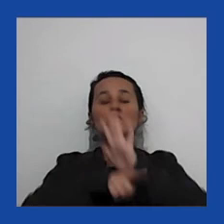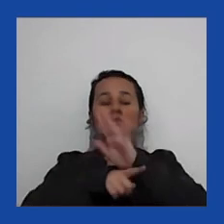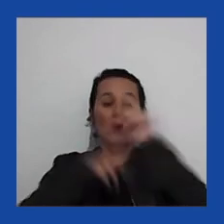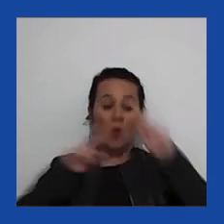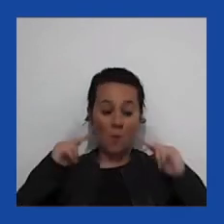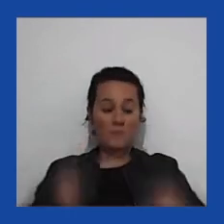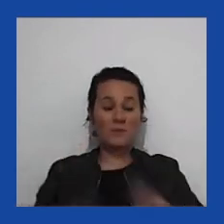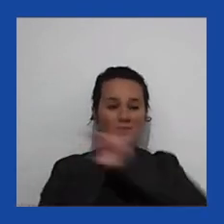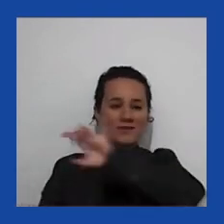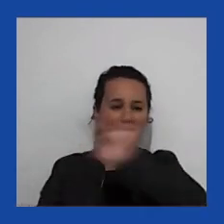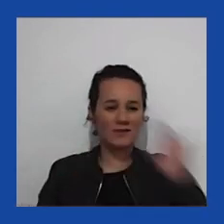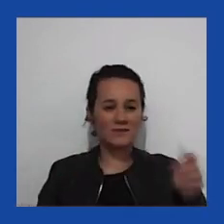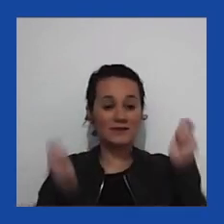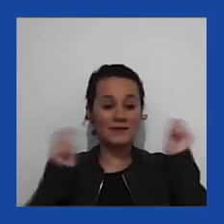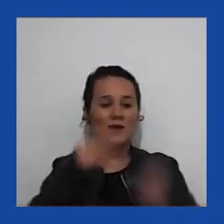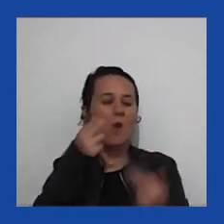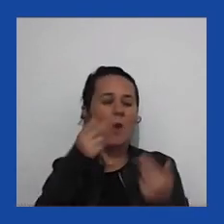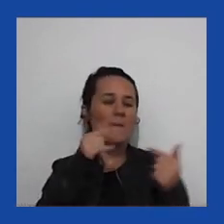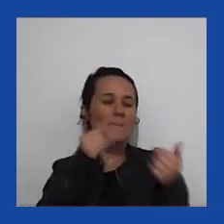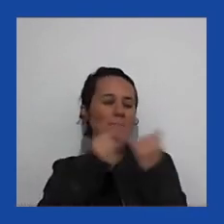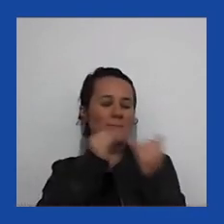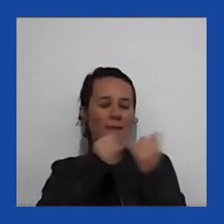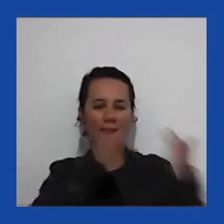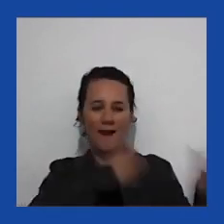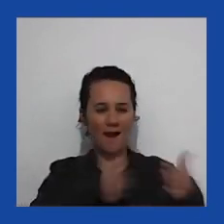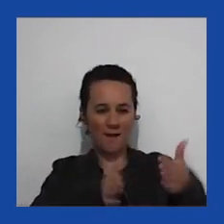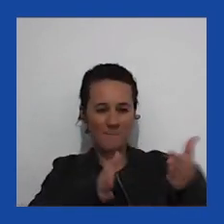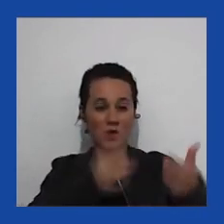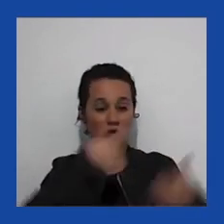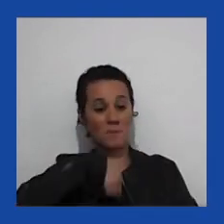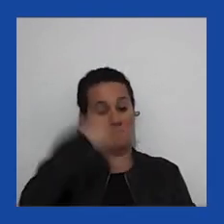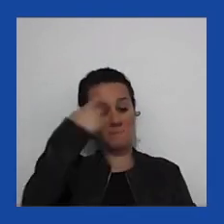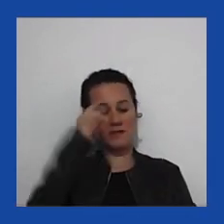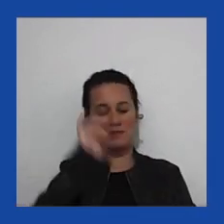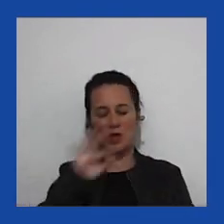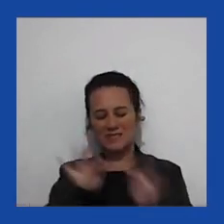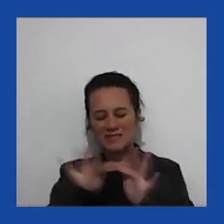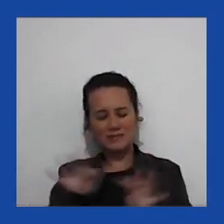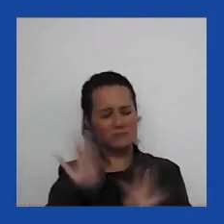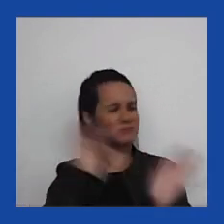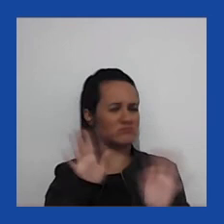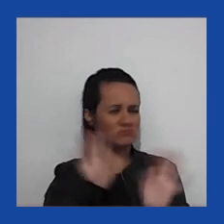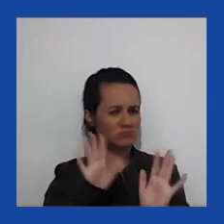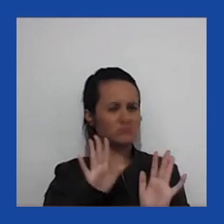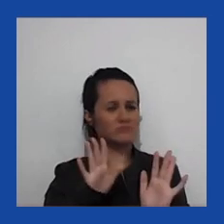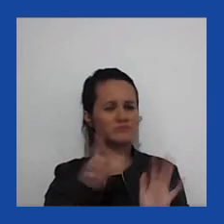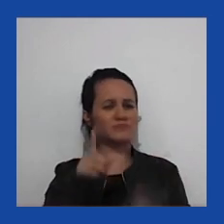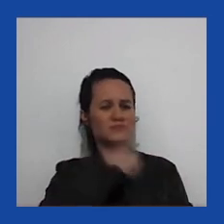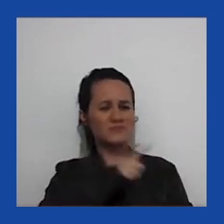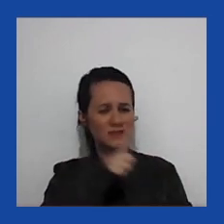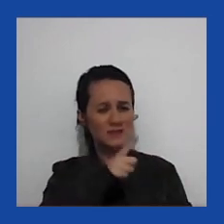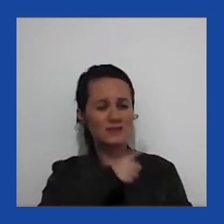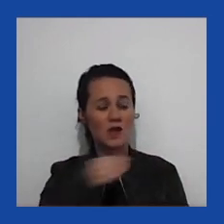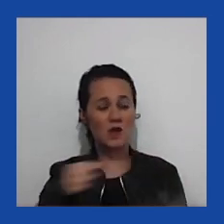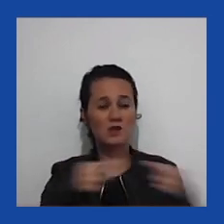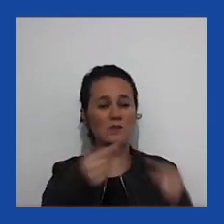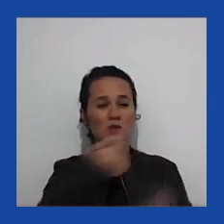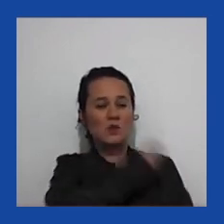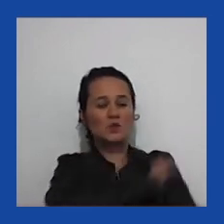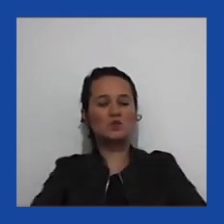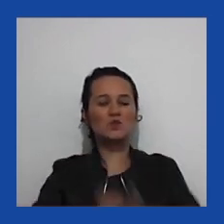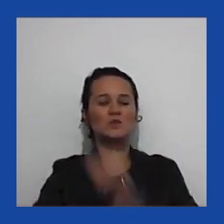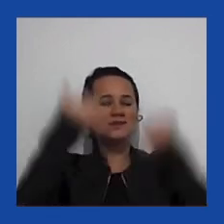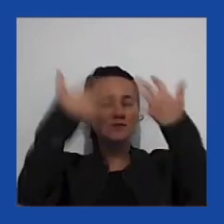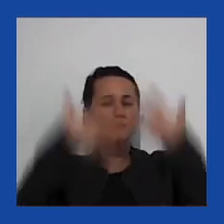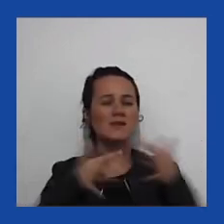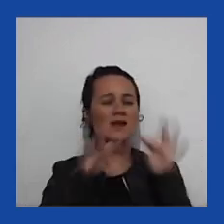menos o caminho, né? Nós não podemos nos contentar com pouco. E existe uma fala no nosso DNA, que eu reproduzo aqui, que nos diz